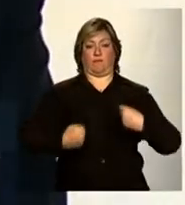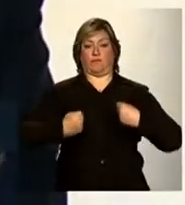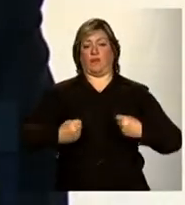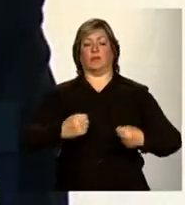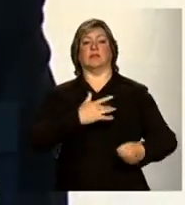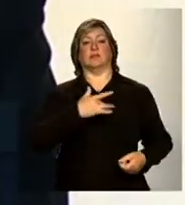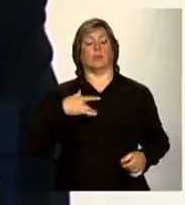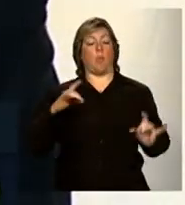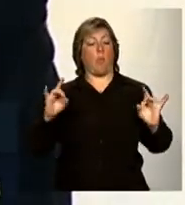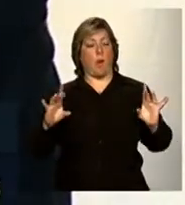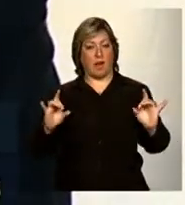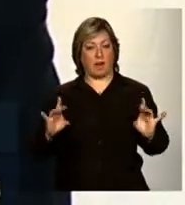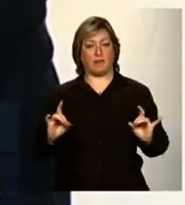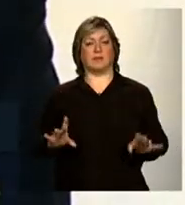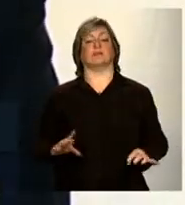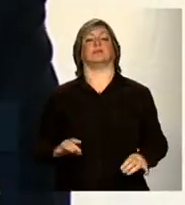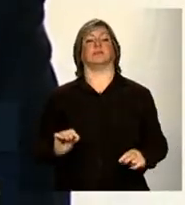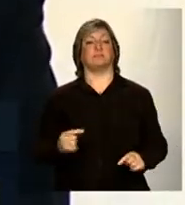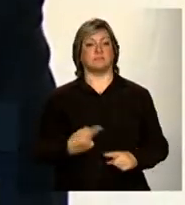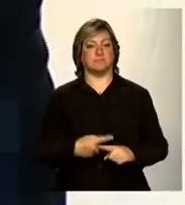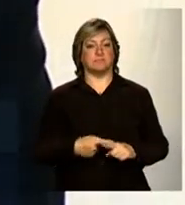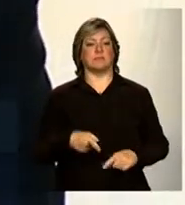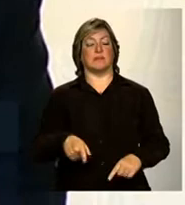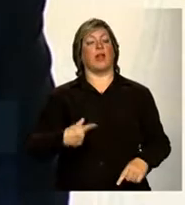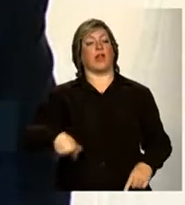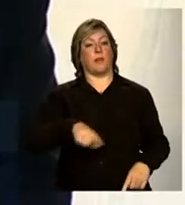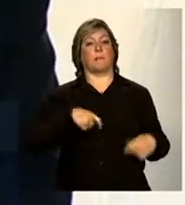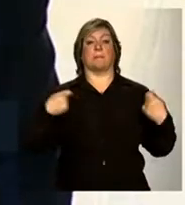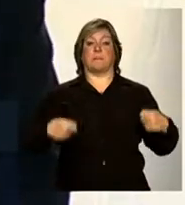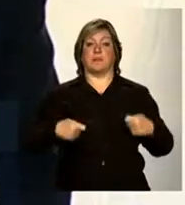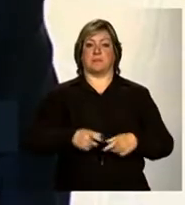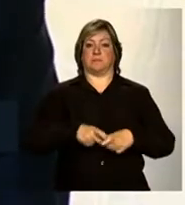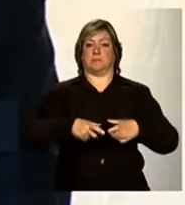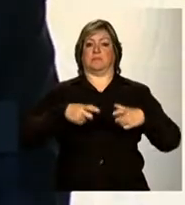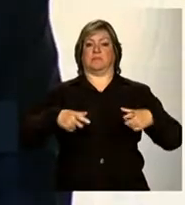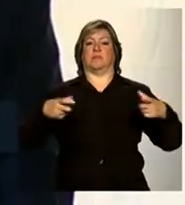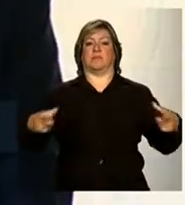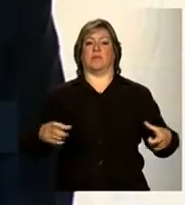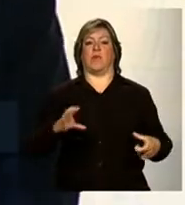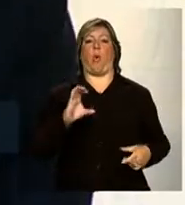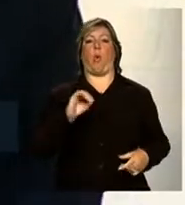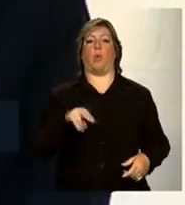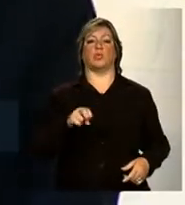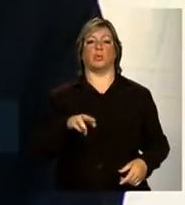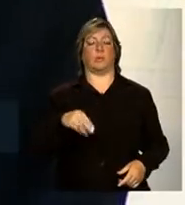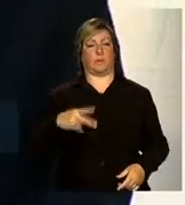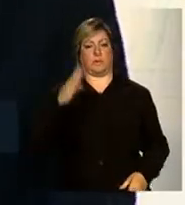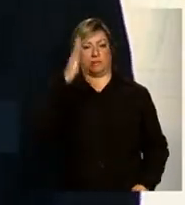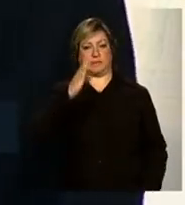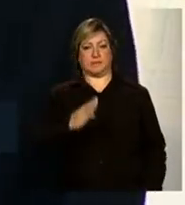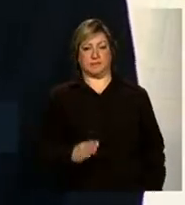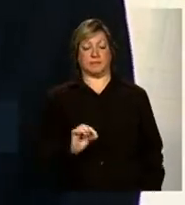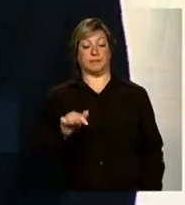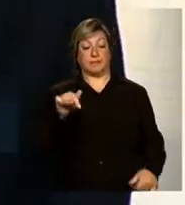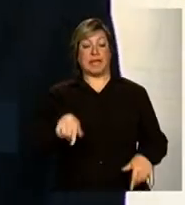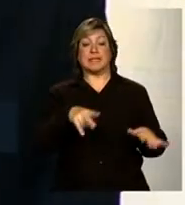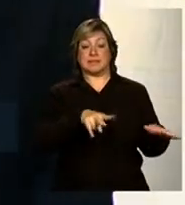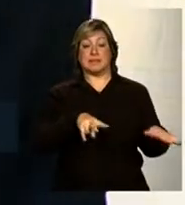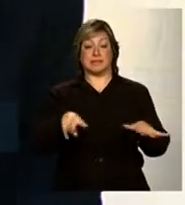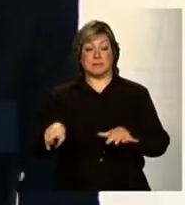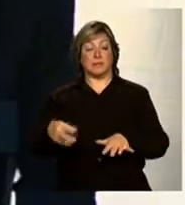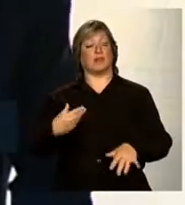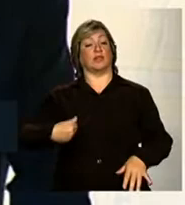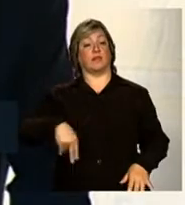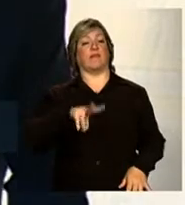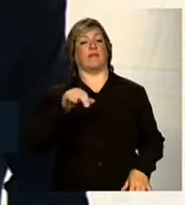e alta qualidade e que por isso nós temos que ampliar o consumo no Brasil essa semana nós teremos